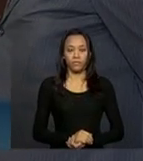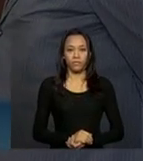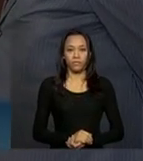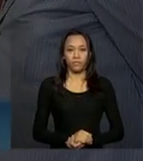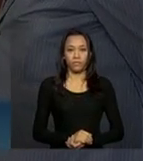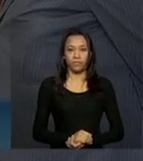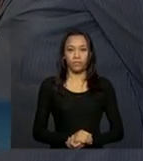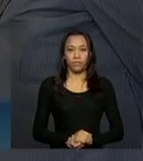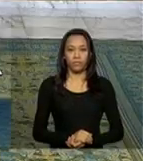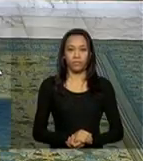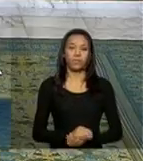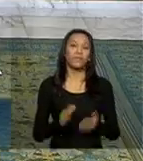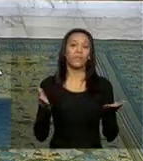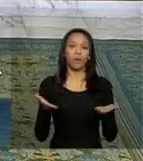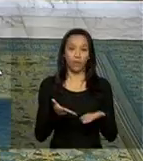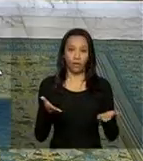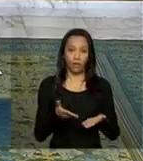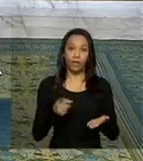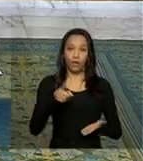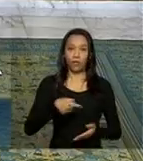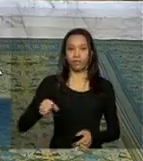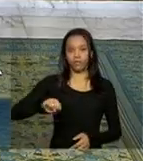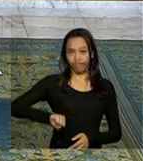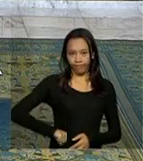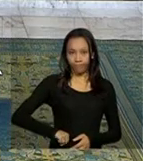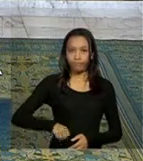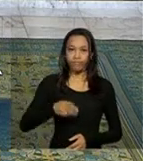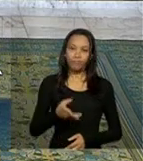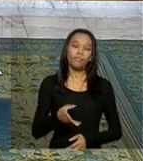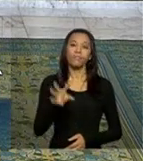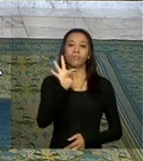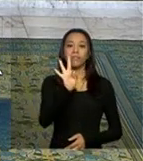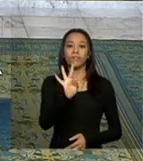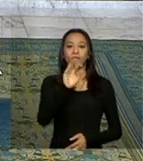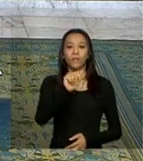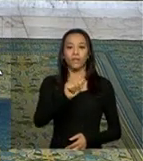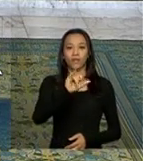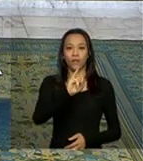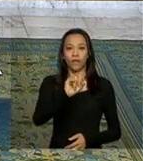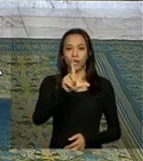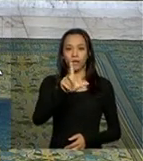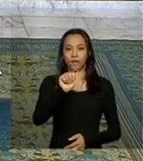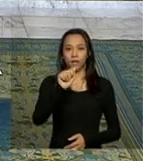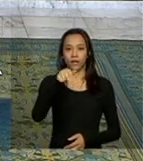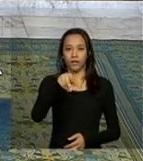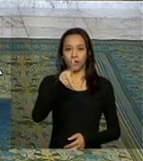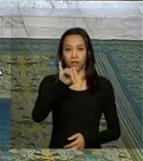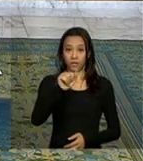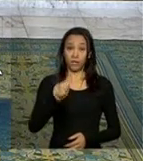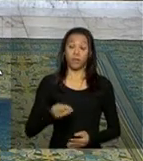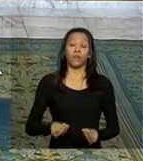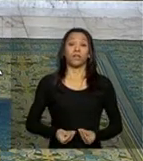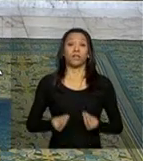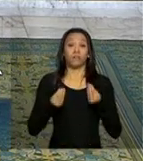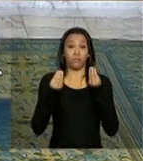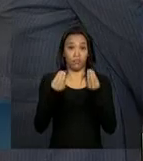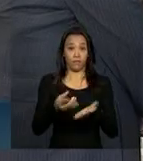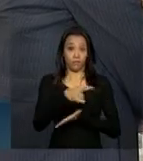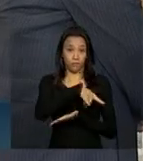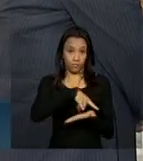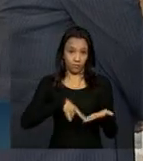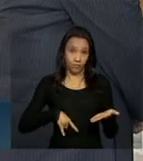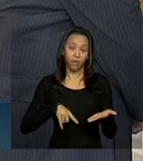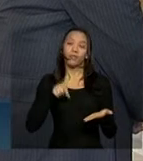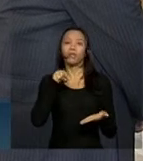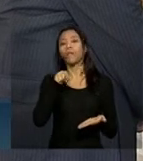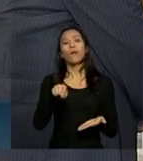Agora é o embaixador da Tailândia que entrega sua credencial A presidenta Dilma Rousseff, Tailândia,